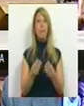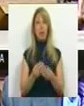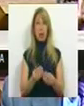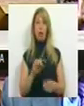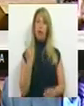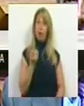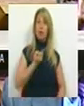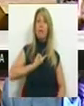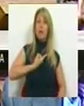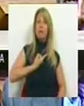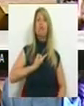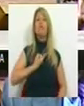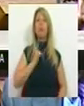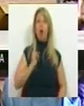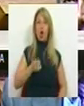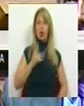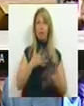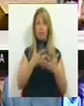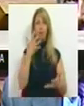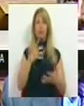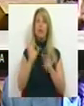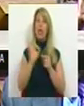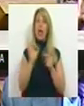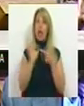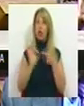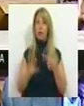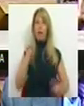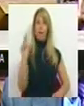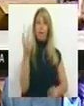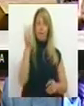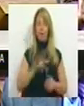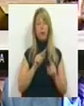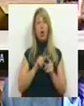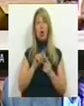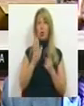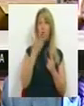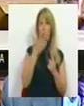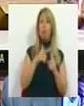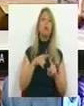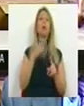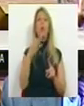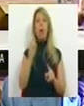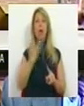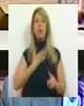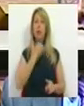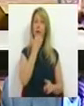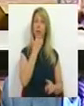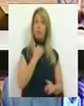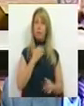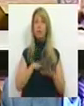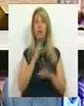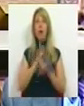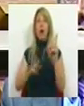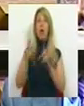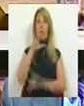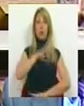cumpre-nos essencialmente salientar dois aspectos. O primeiro aspecto é que o PSD se congratula com o aumento do